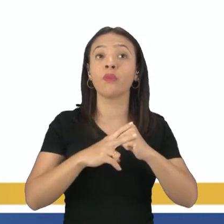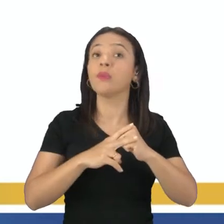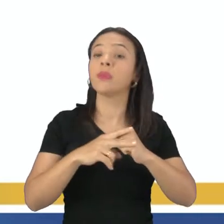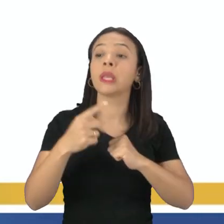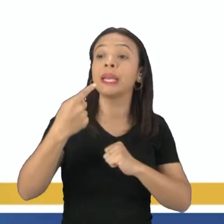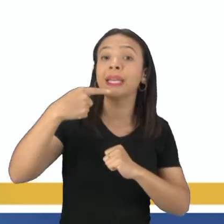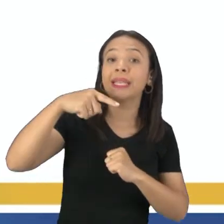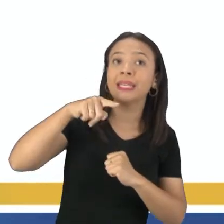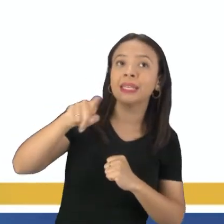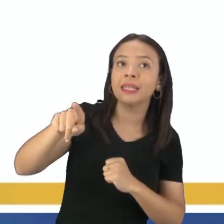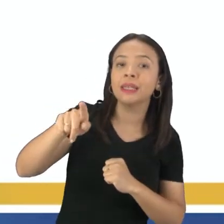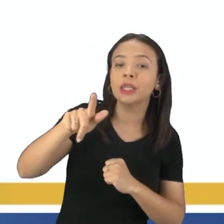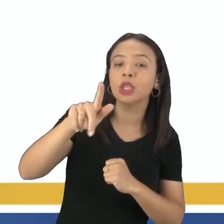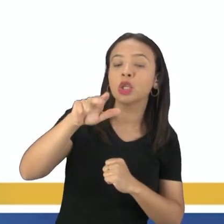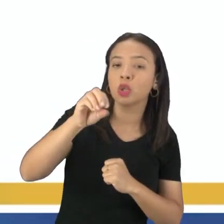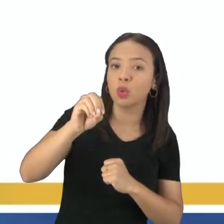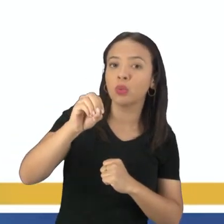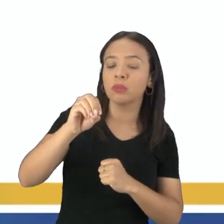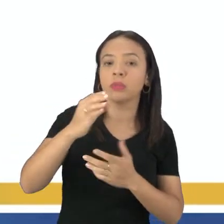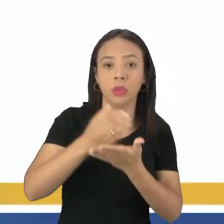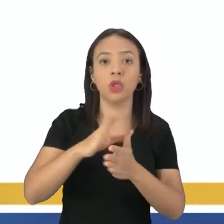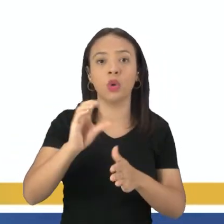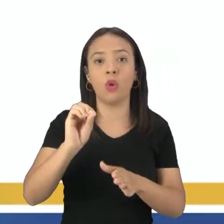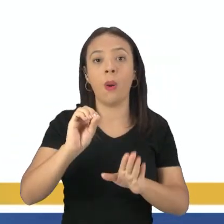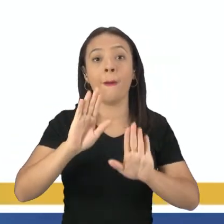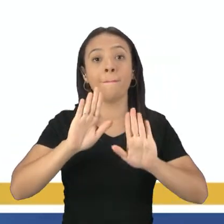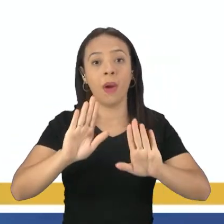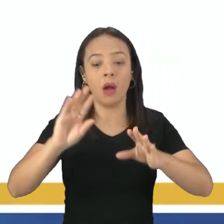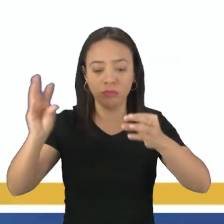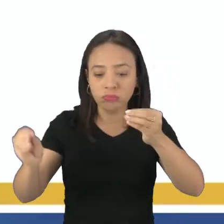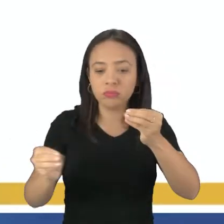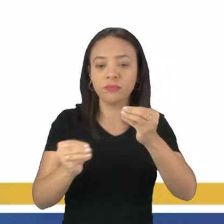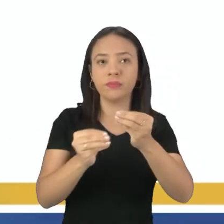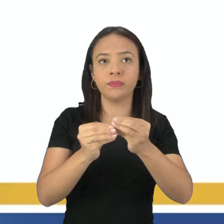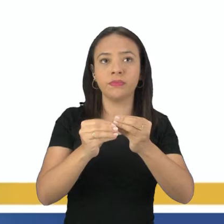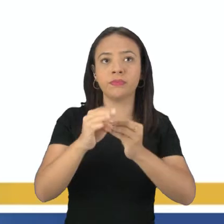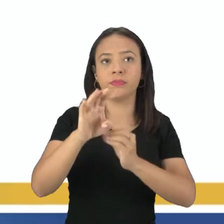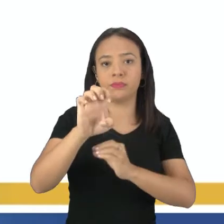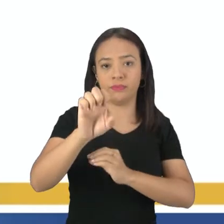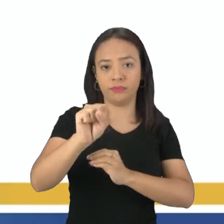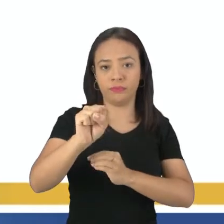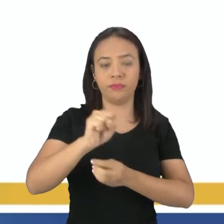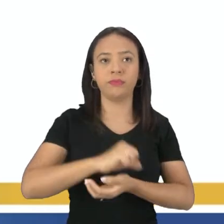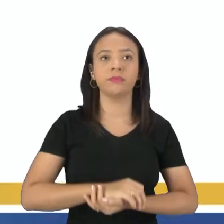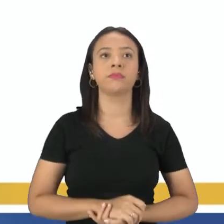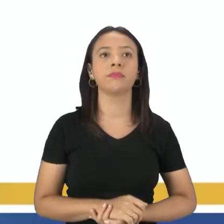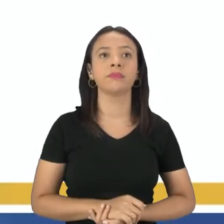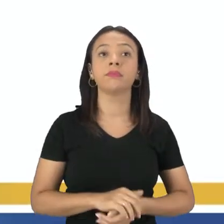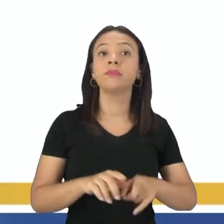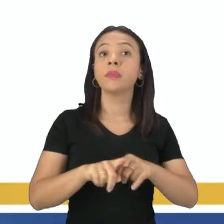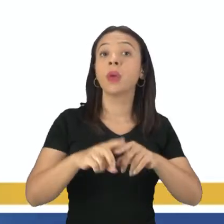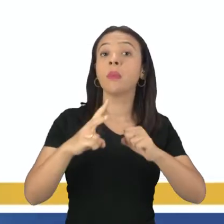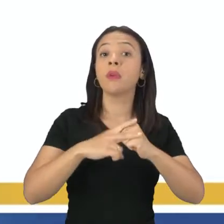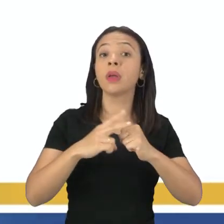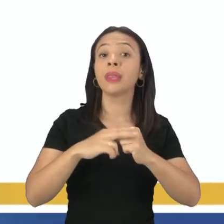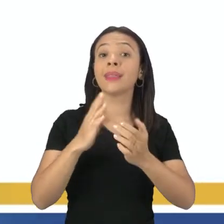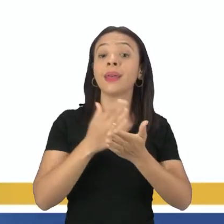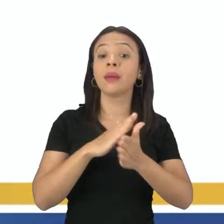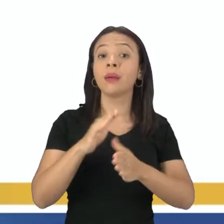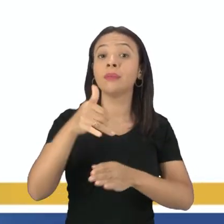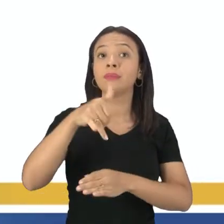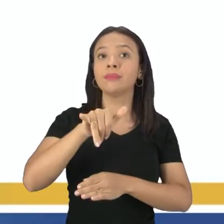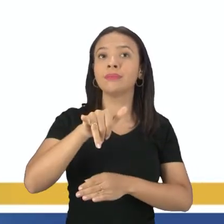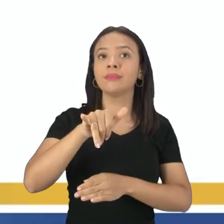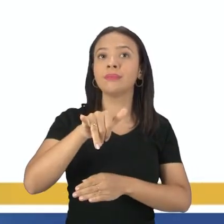verbo ir, termina em O, precisei acrescentar o ES. E verbos terminados em